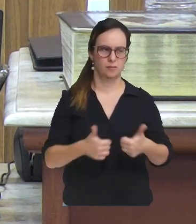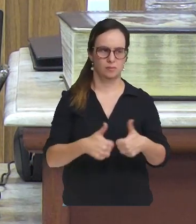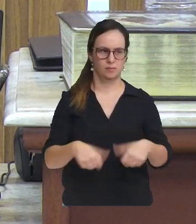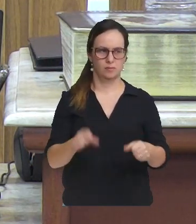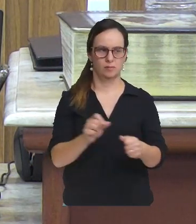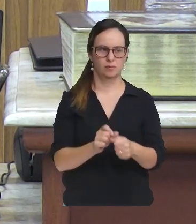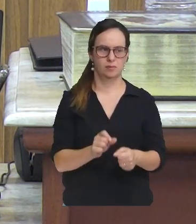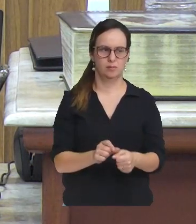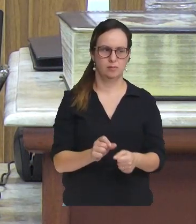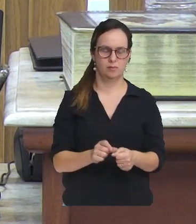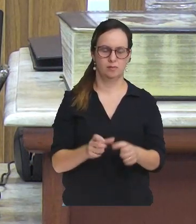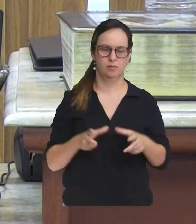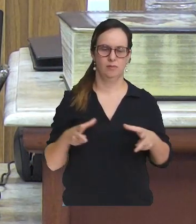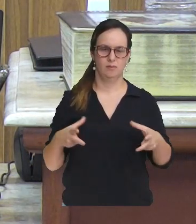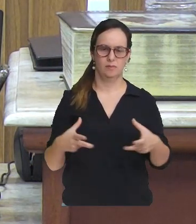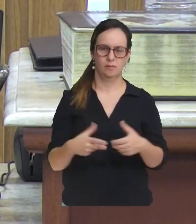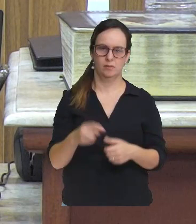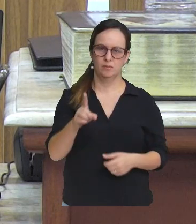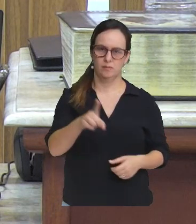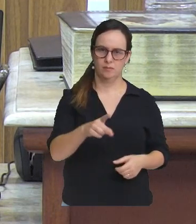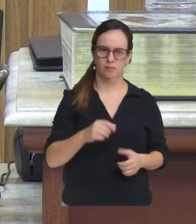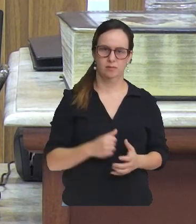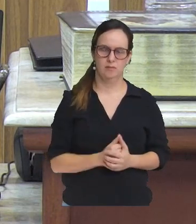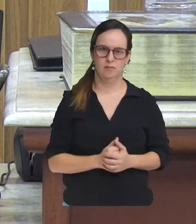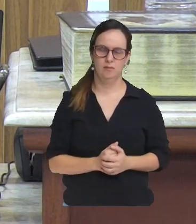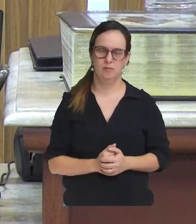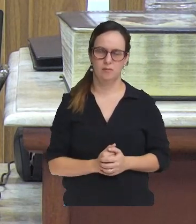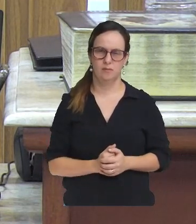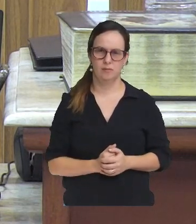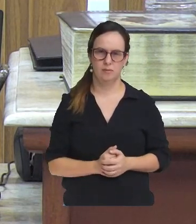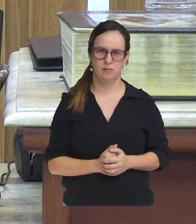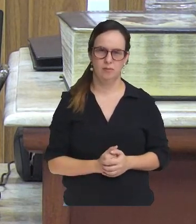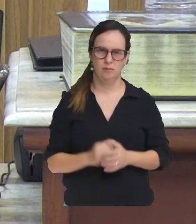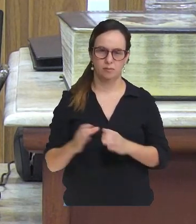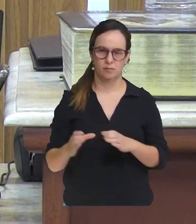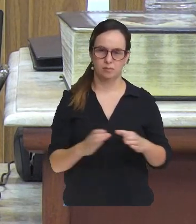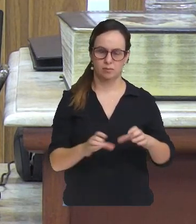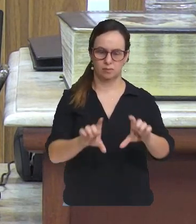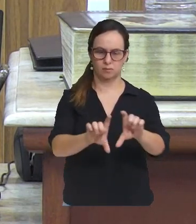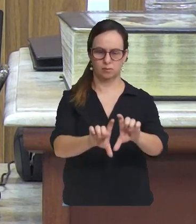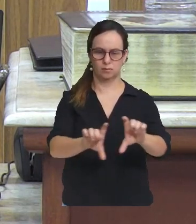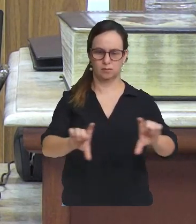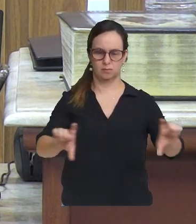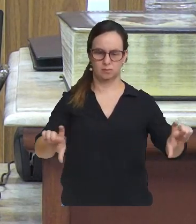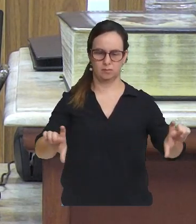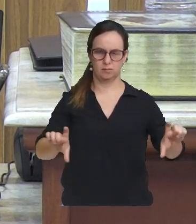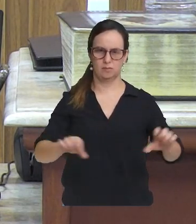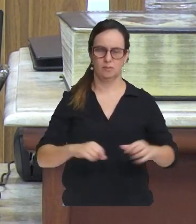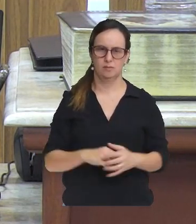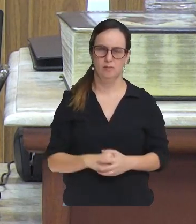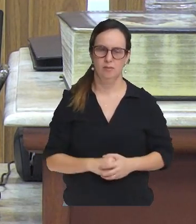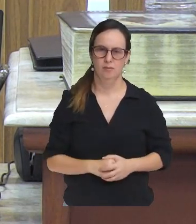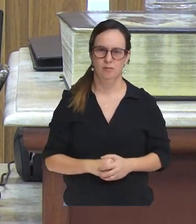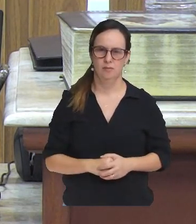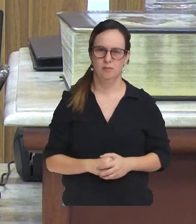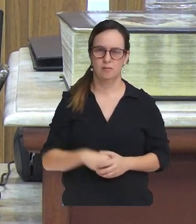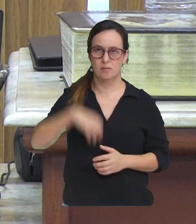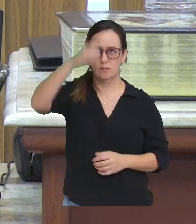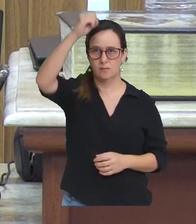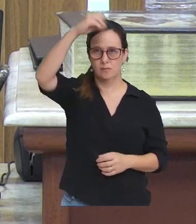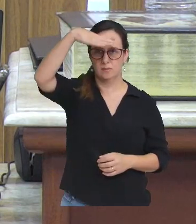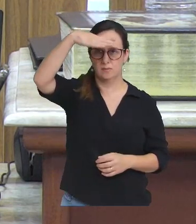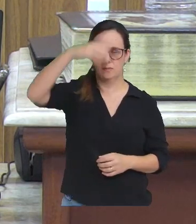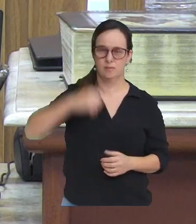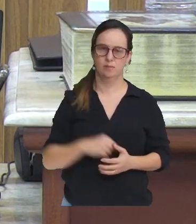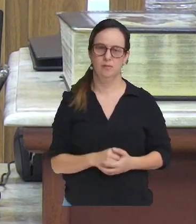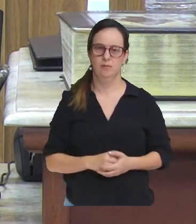questão, que é a instalação de placas fotovoltaicas, que com certeza vai contribuir